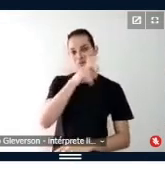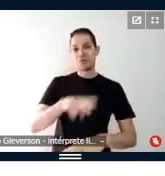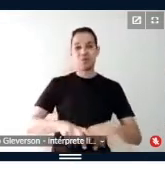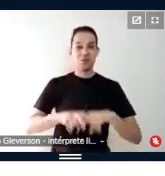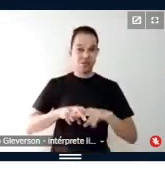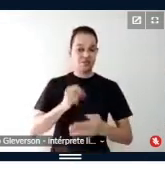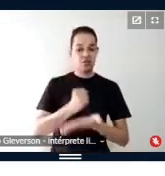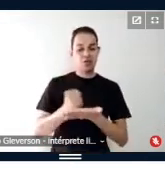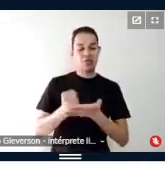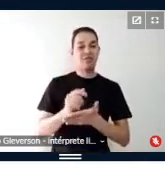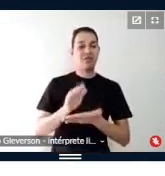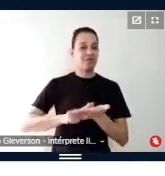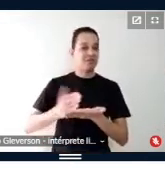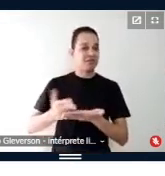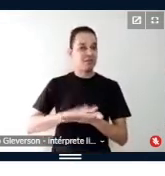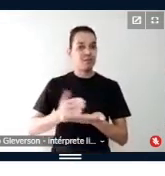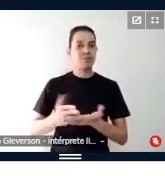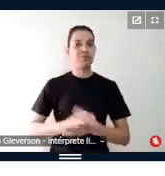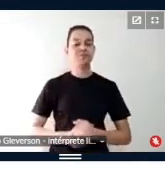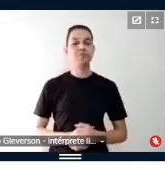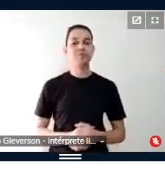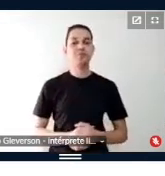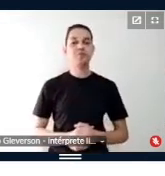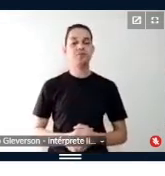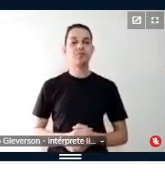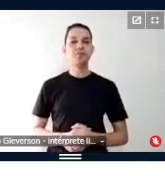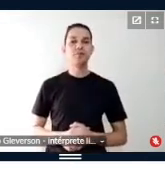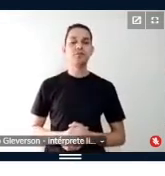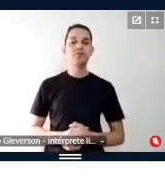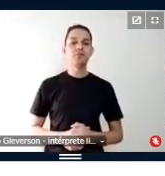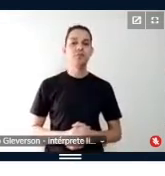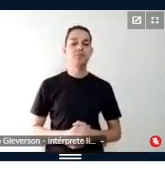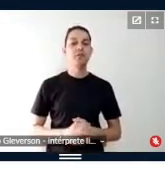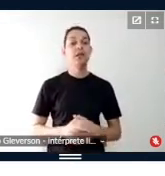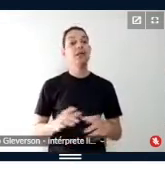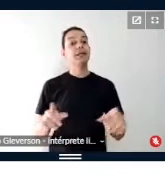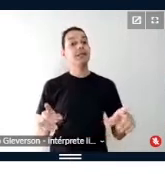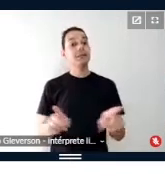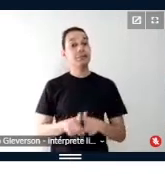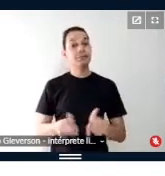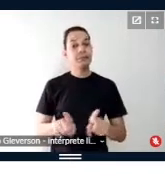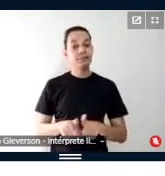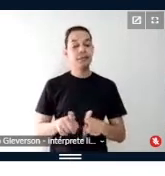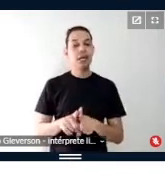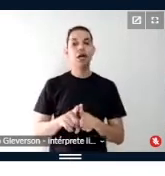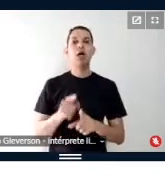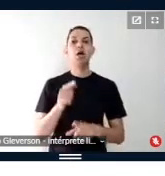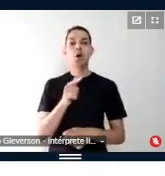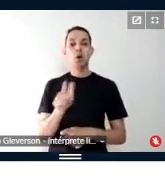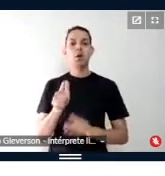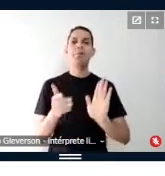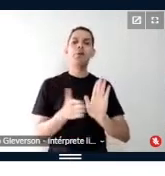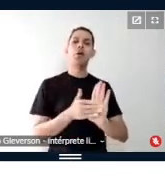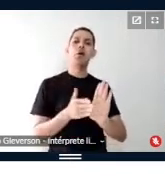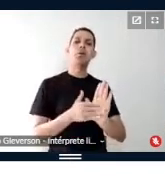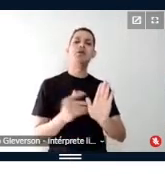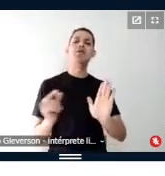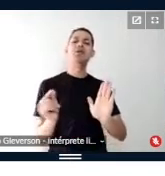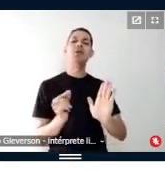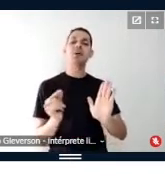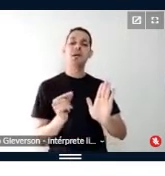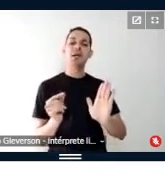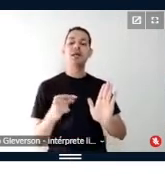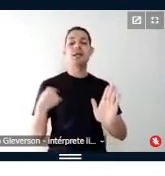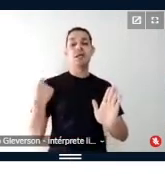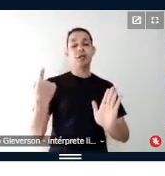os intérpretes e nós teríamos aqui como proposta, já que nós não